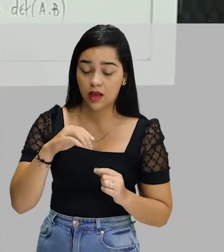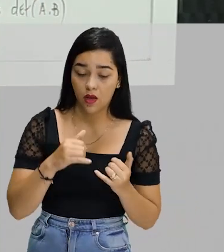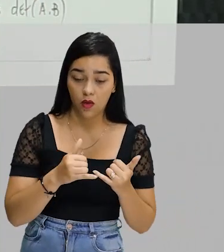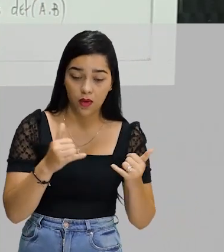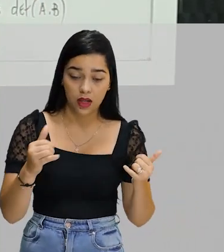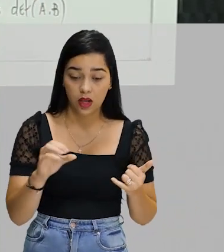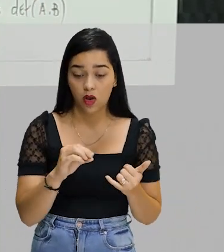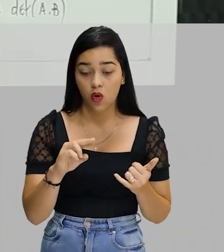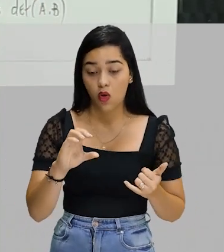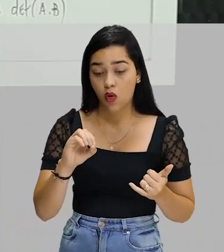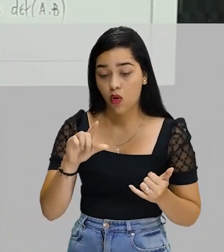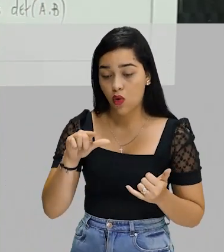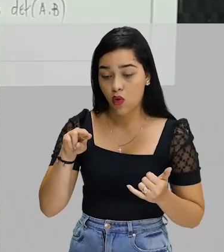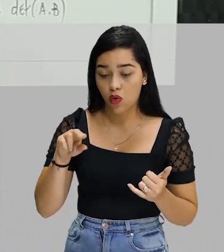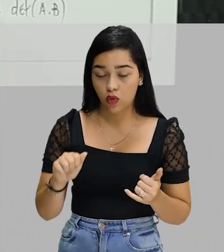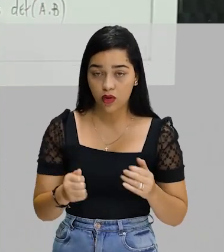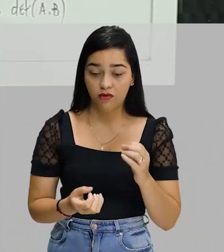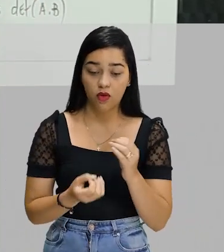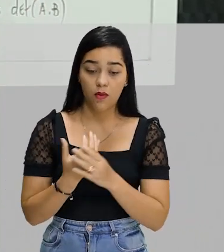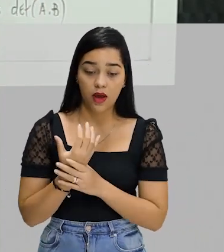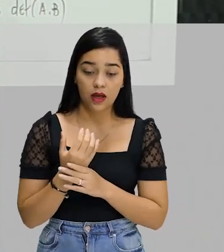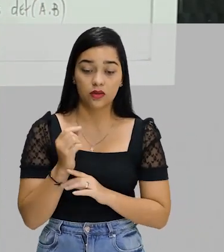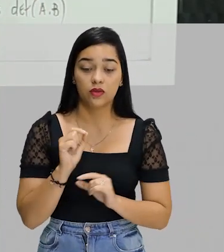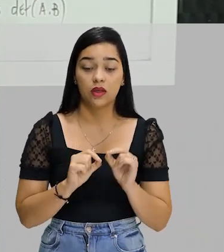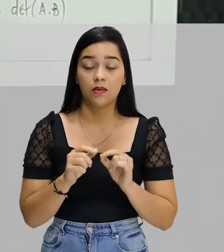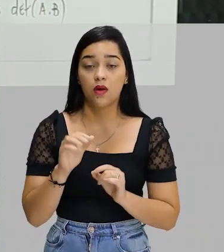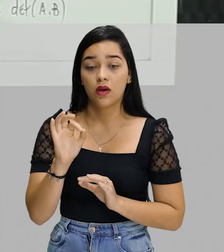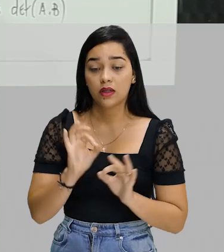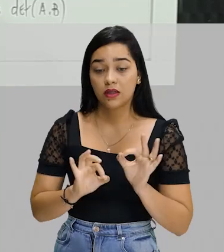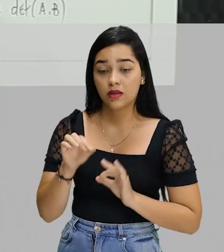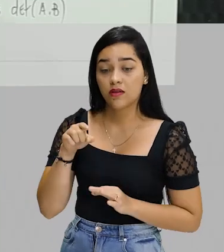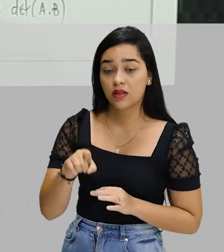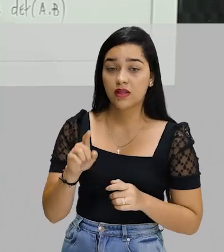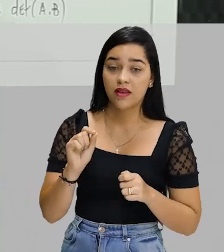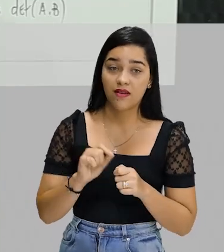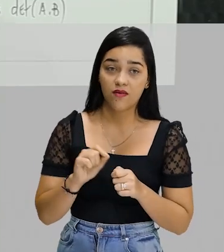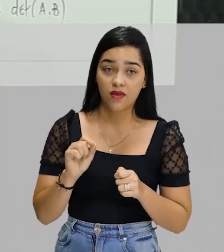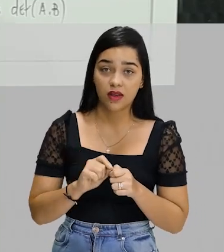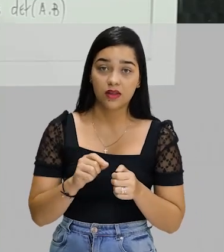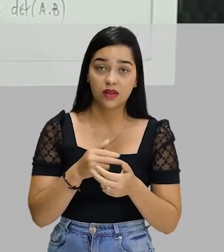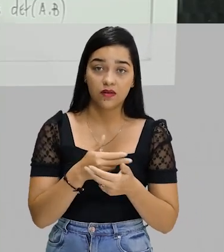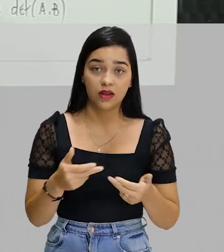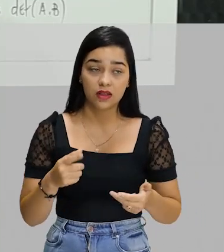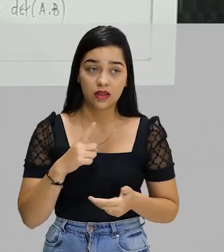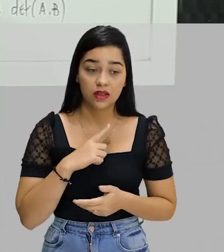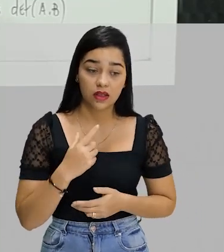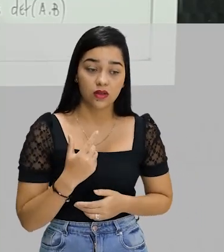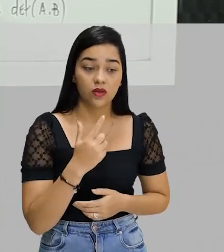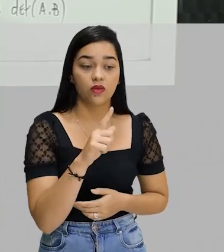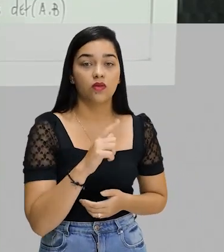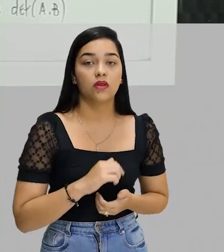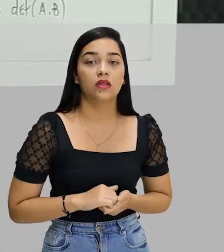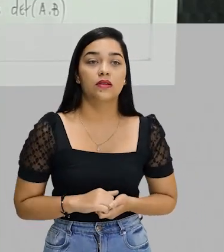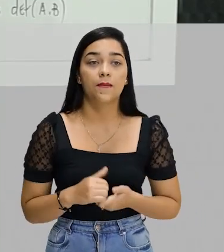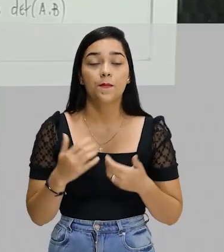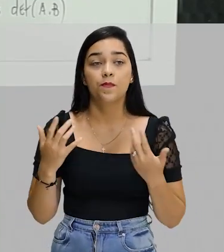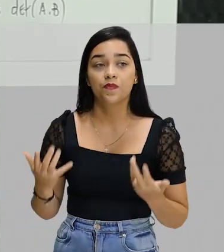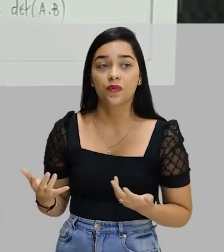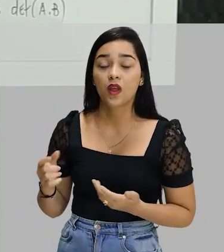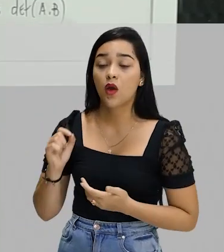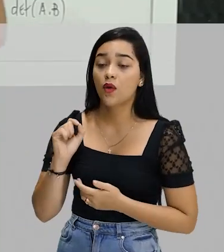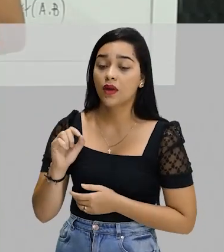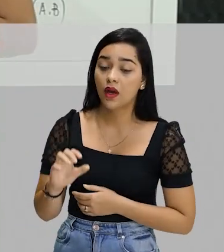linha ou coluna ele é formada por operações que você faz entre os elementos das outras linhas. Então, é